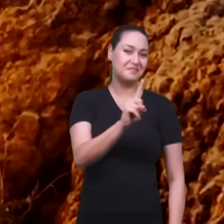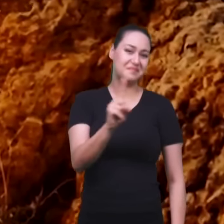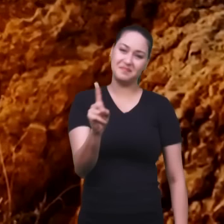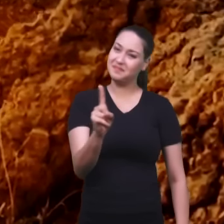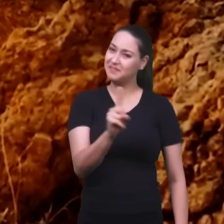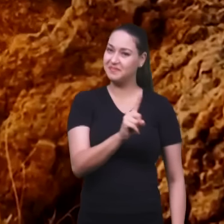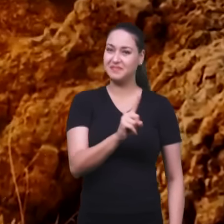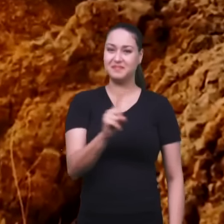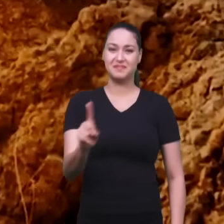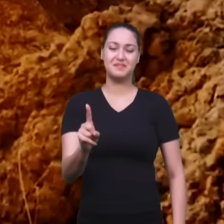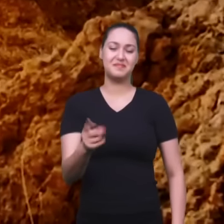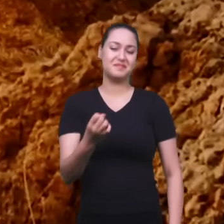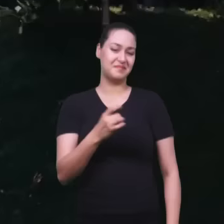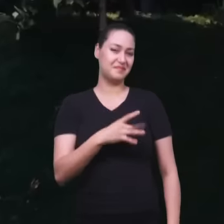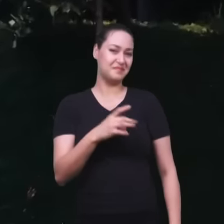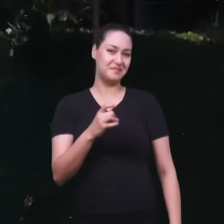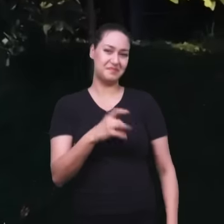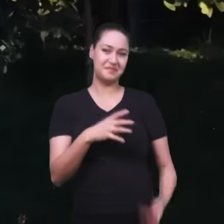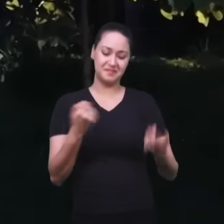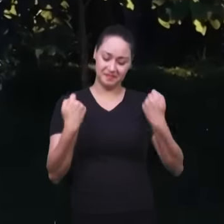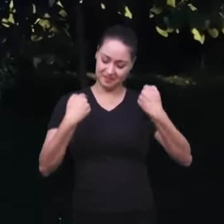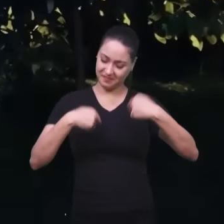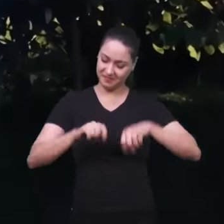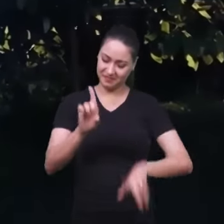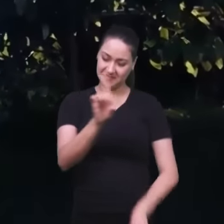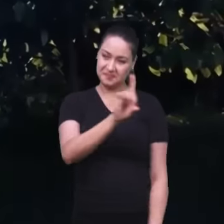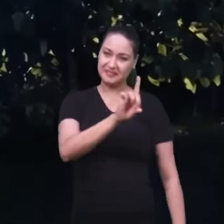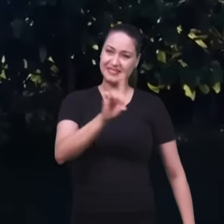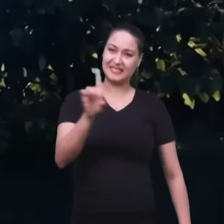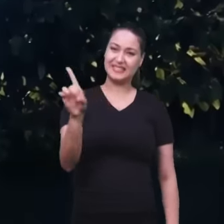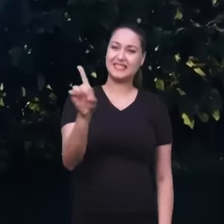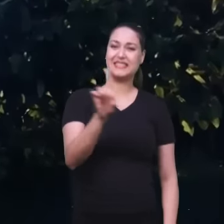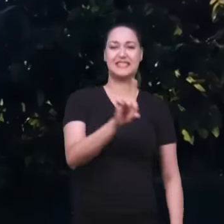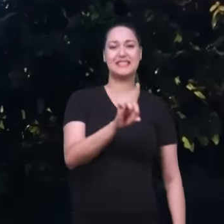Não há o que temer